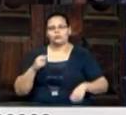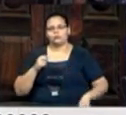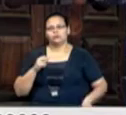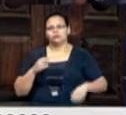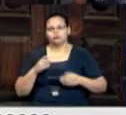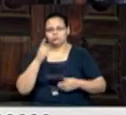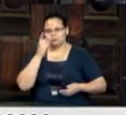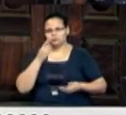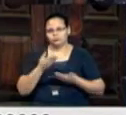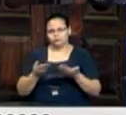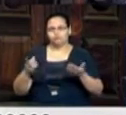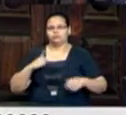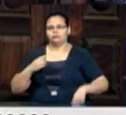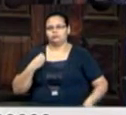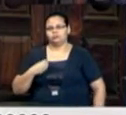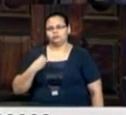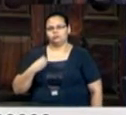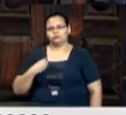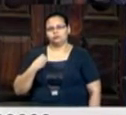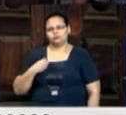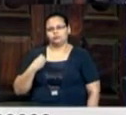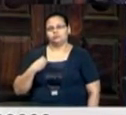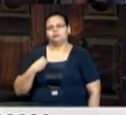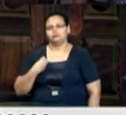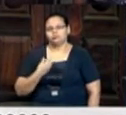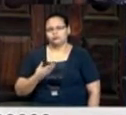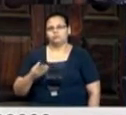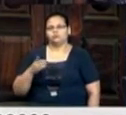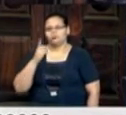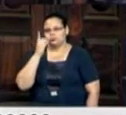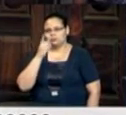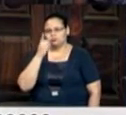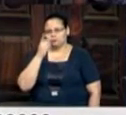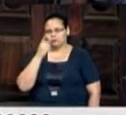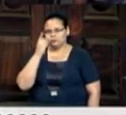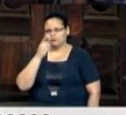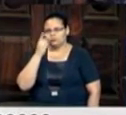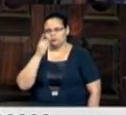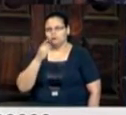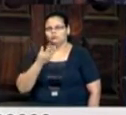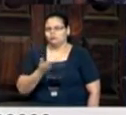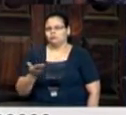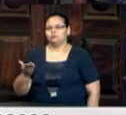senhoras deputadas presentes, senhores deputados presentes,